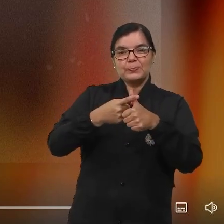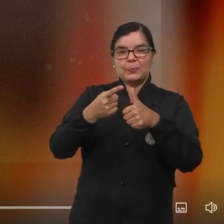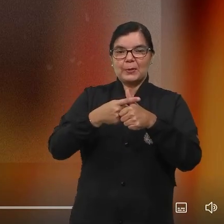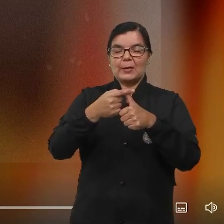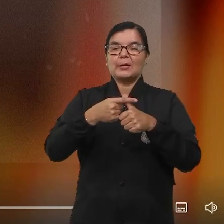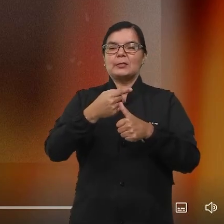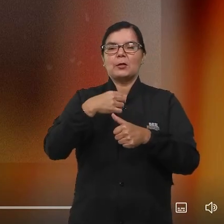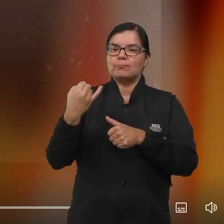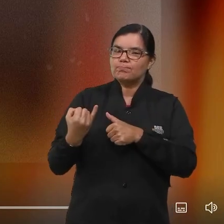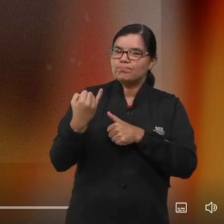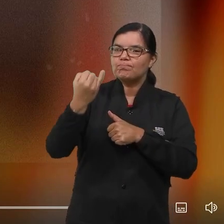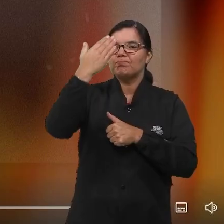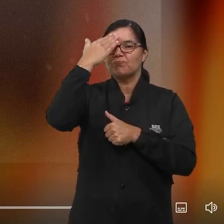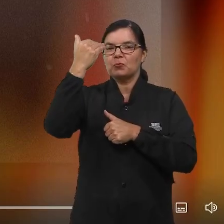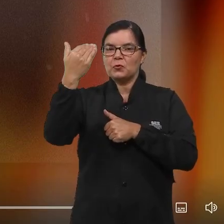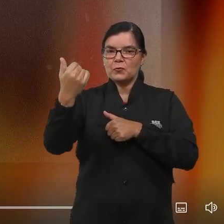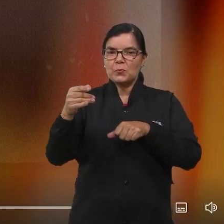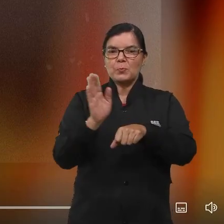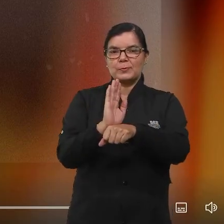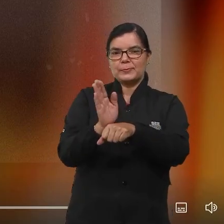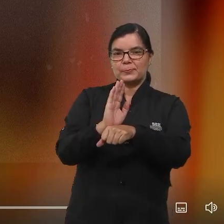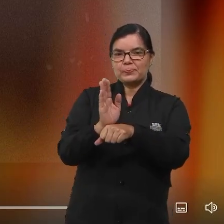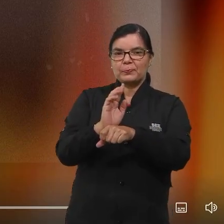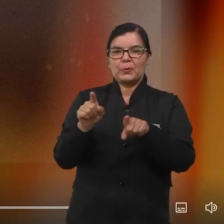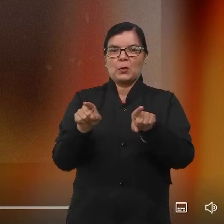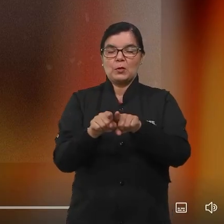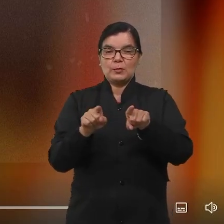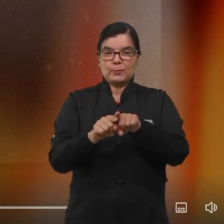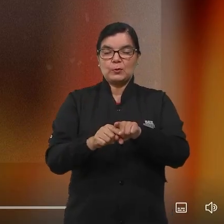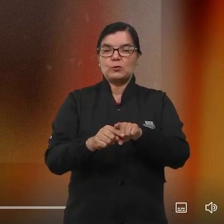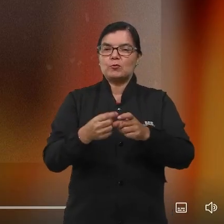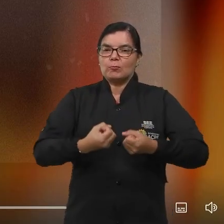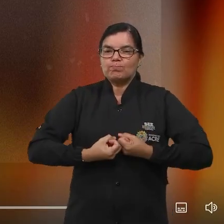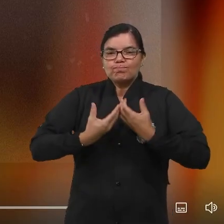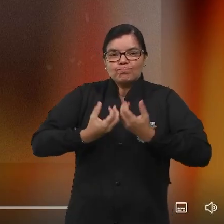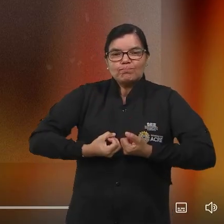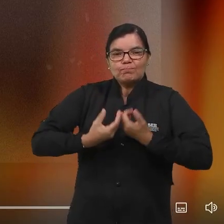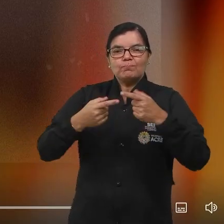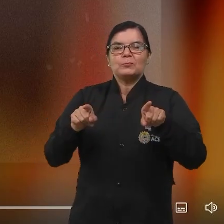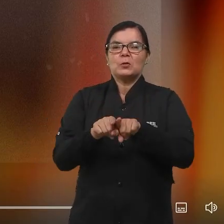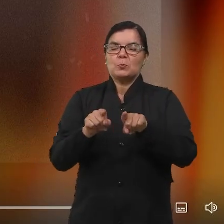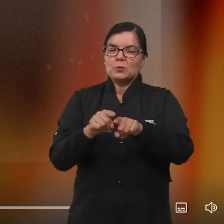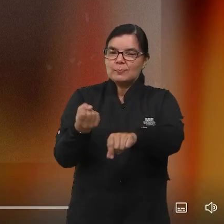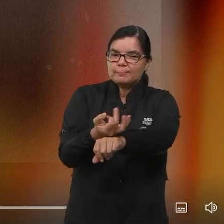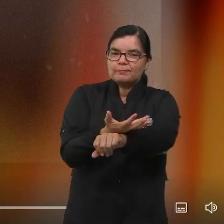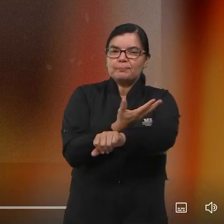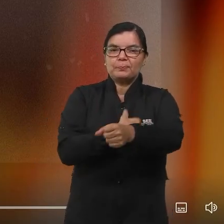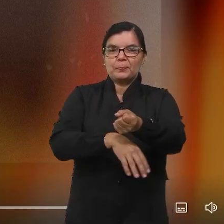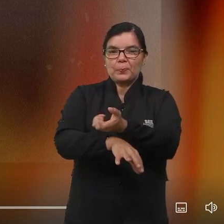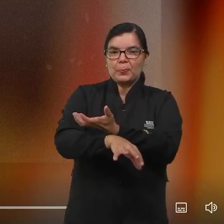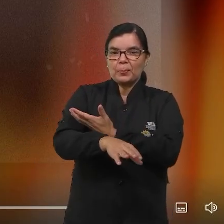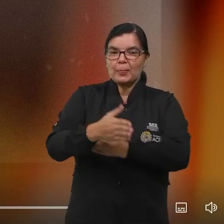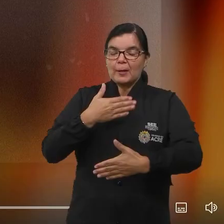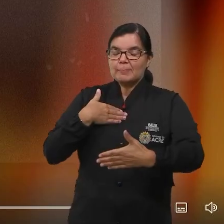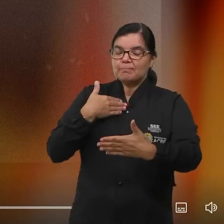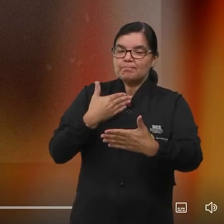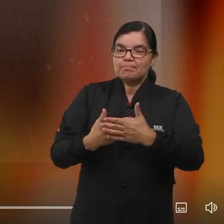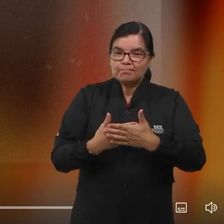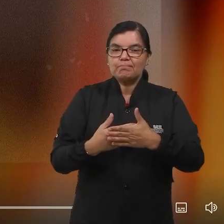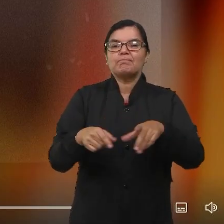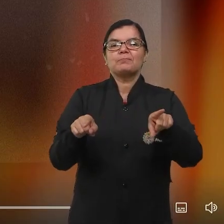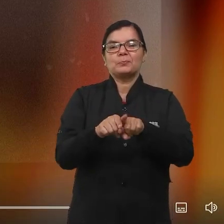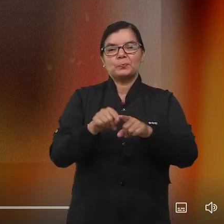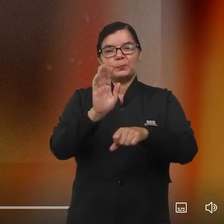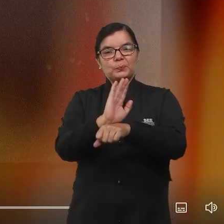primeiras grandes estrelas de Hollywood, famosa por suas interpretações emotivas e pelo impacto